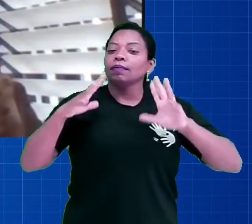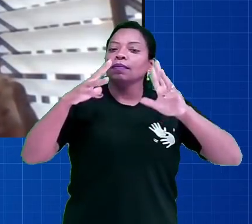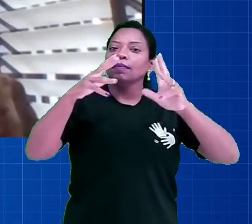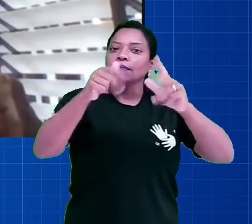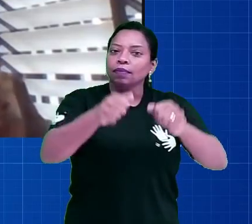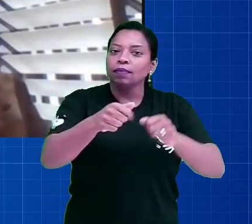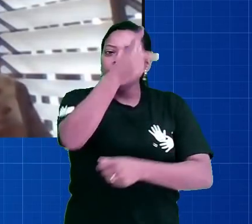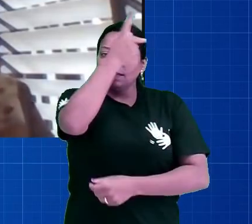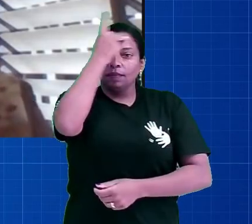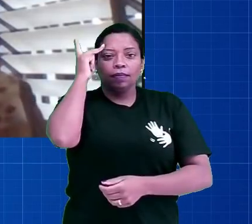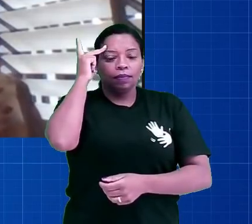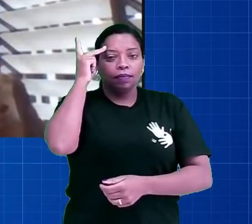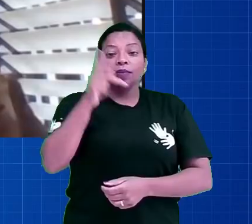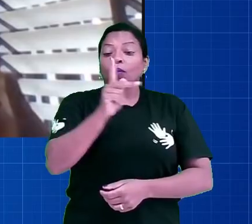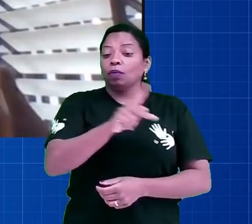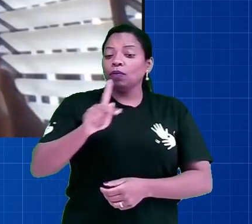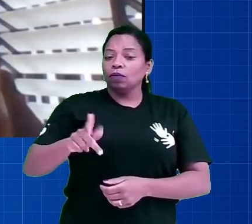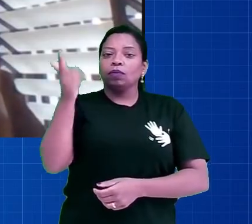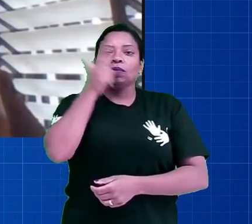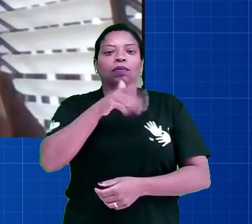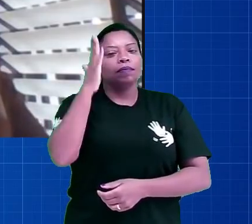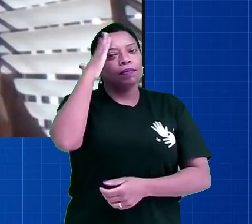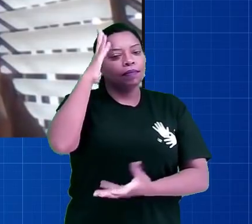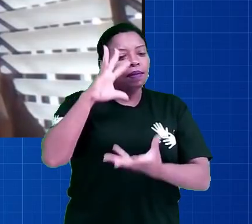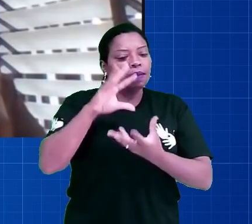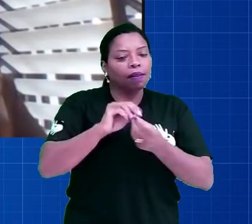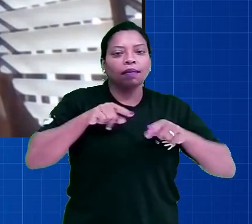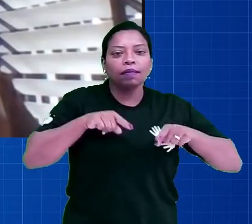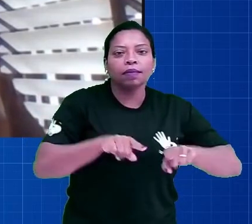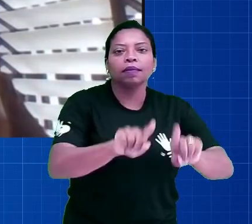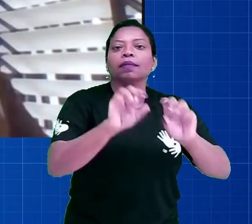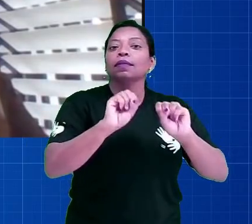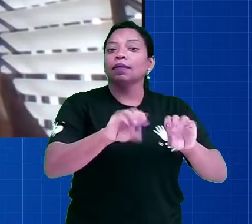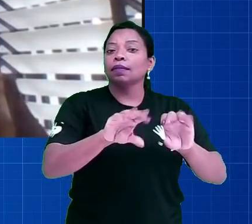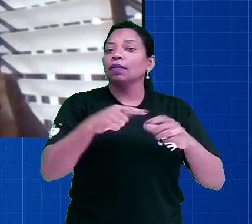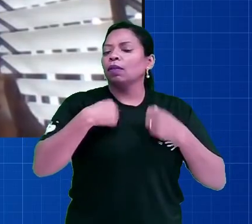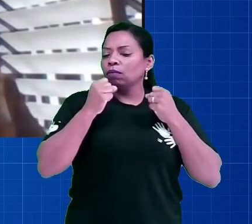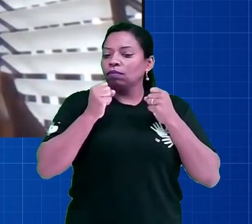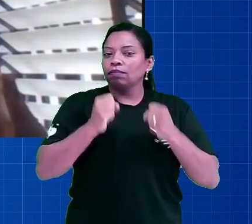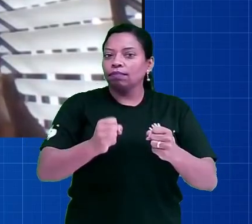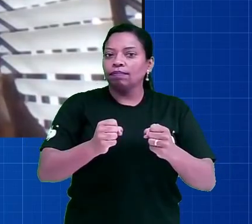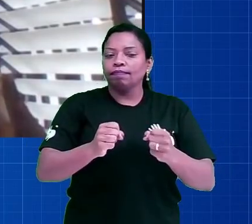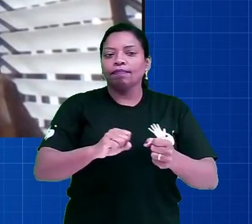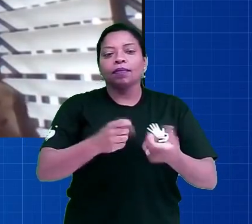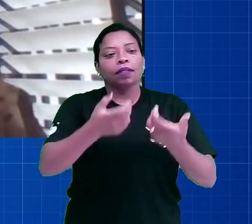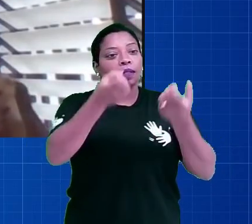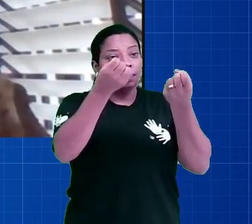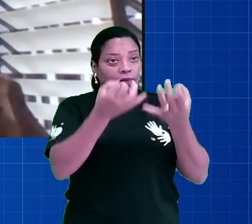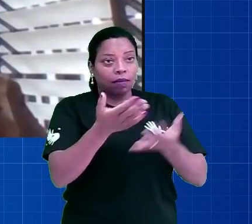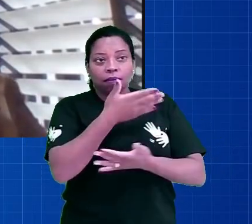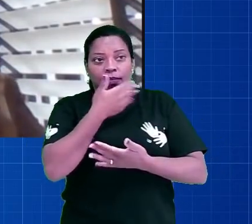projeto piloto, mas também que a comunidade consiga compreender o que é o coensino. Eu posso, qualquer